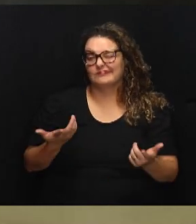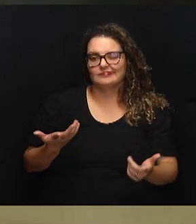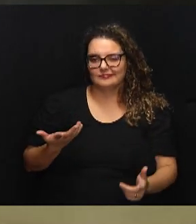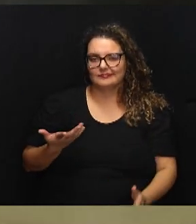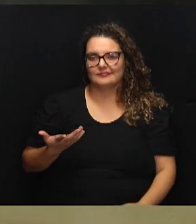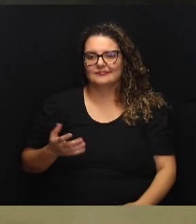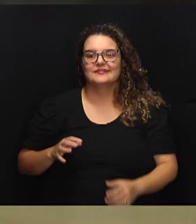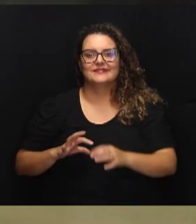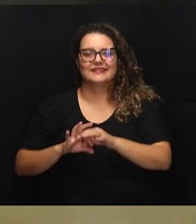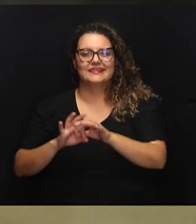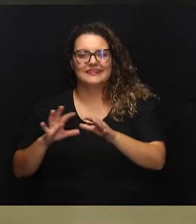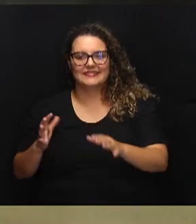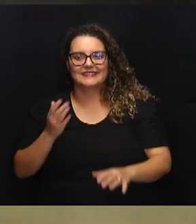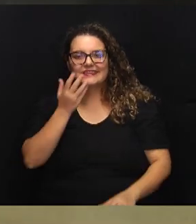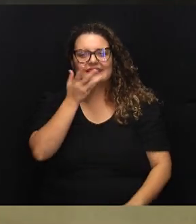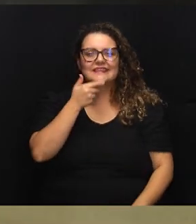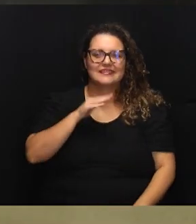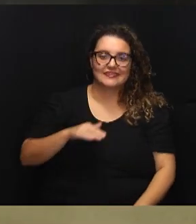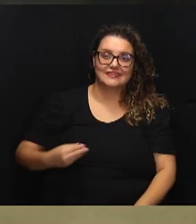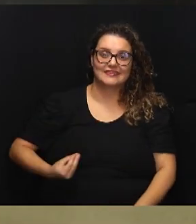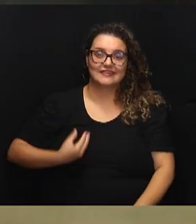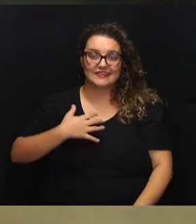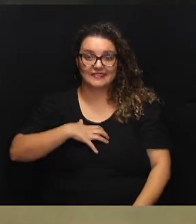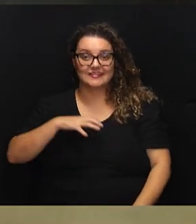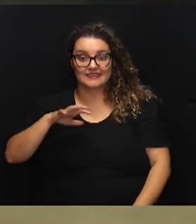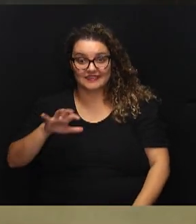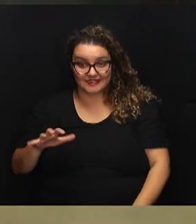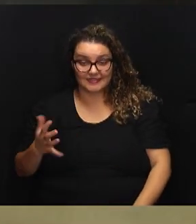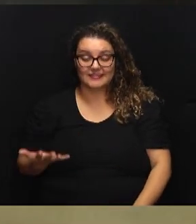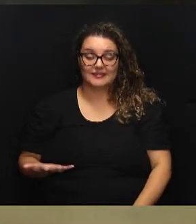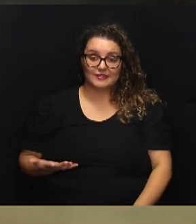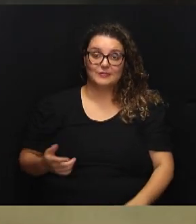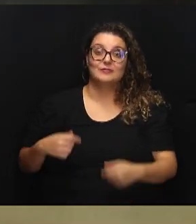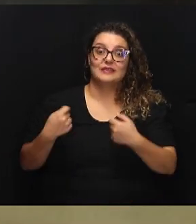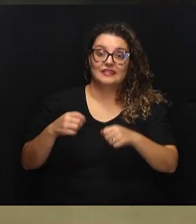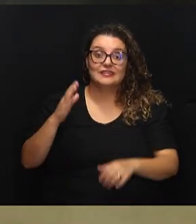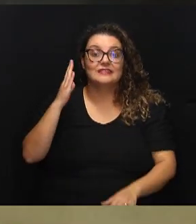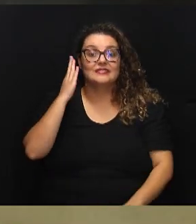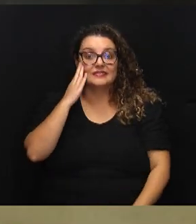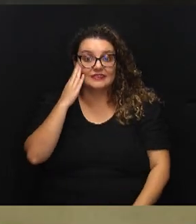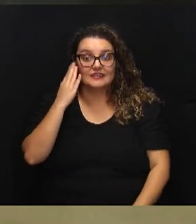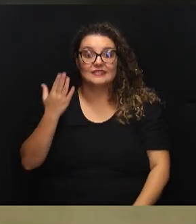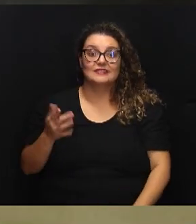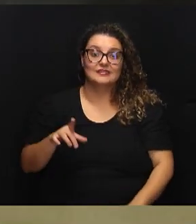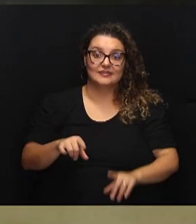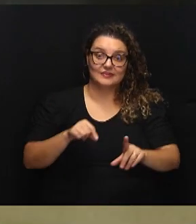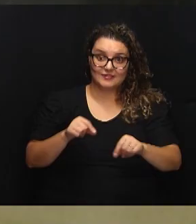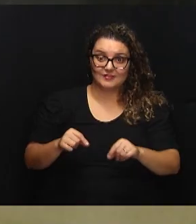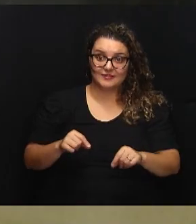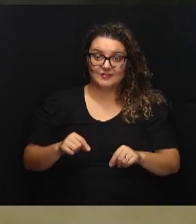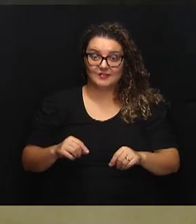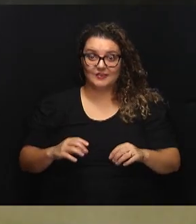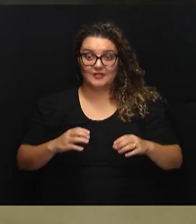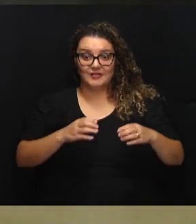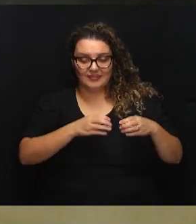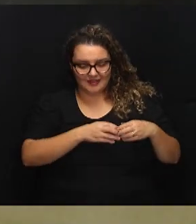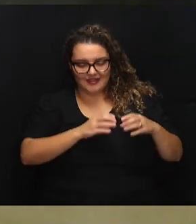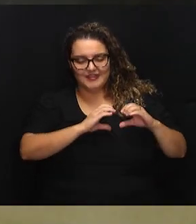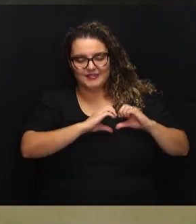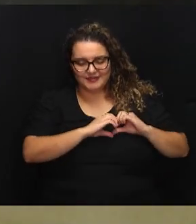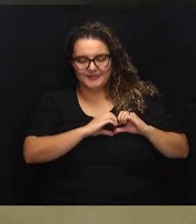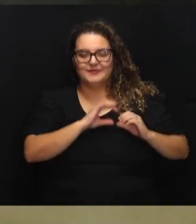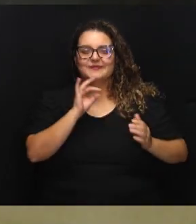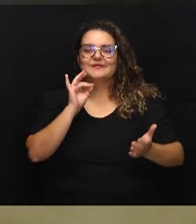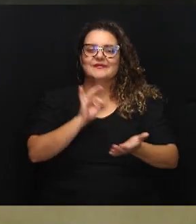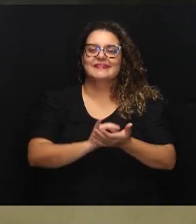vamos deixar que as crianças vivam da forma que elas entenderem, né? Escolher o time de coração e que realmente